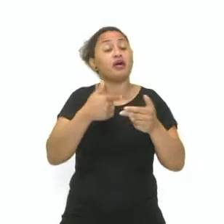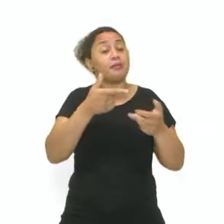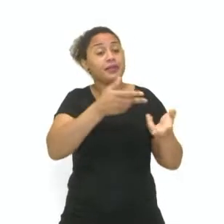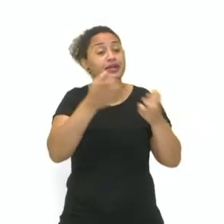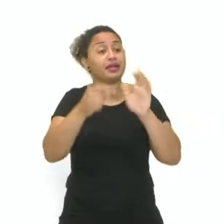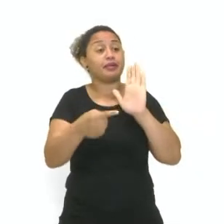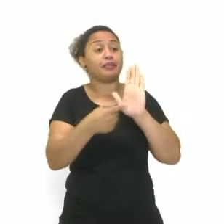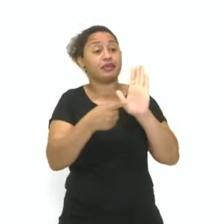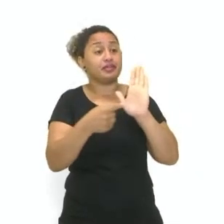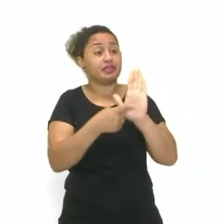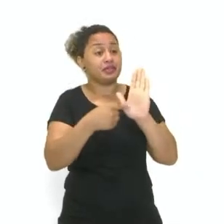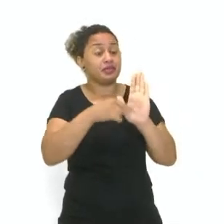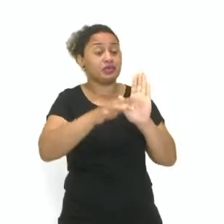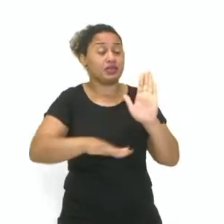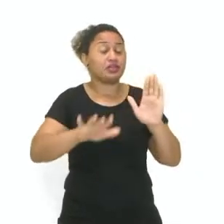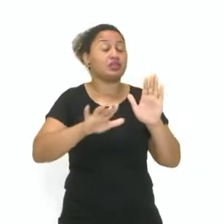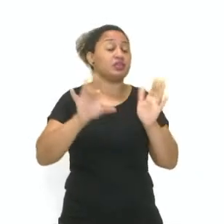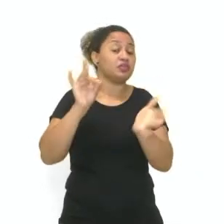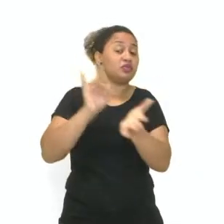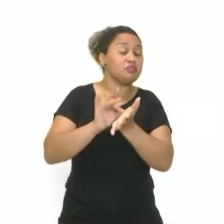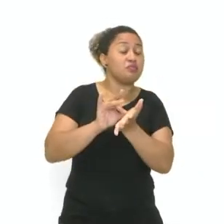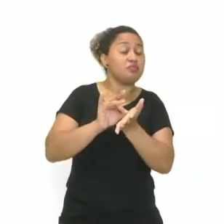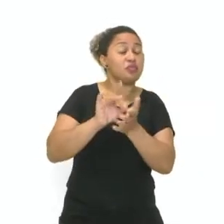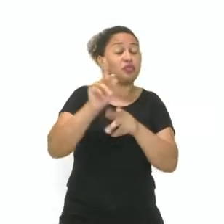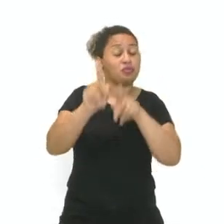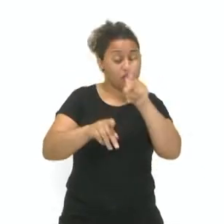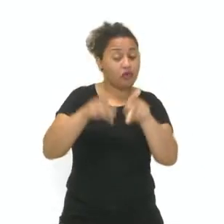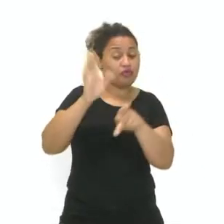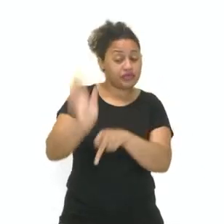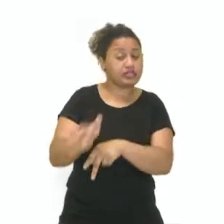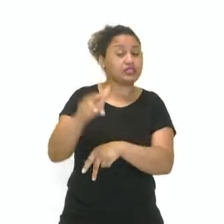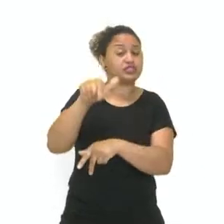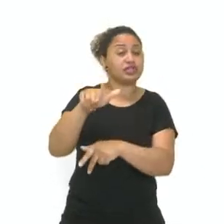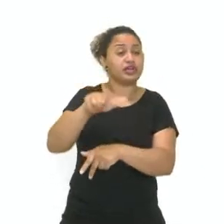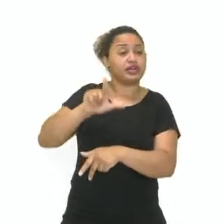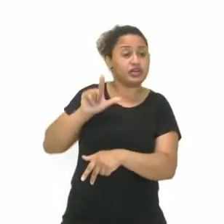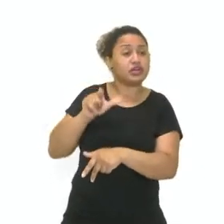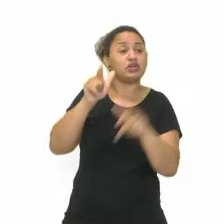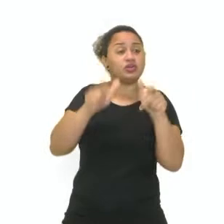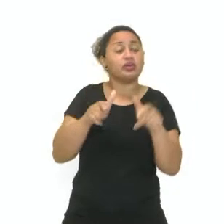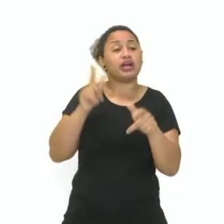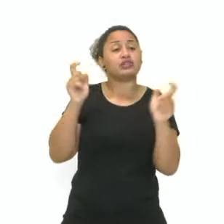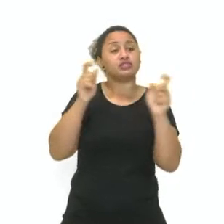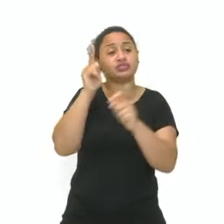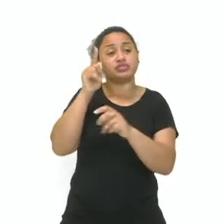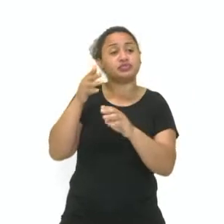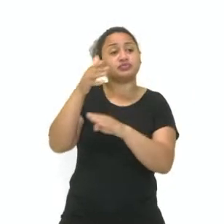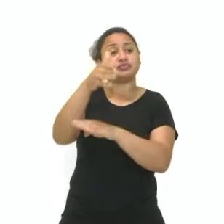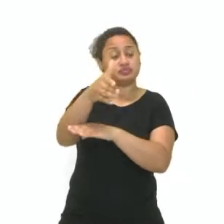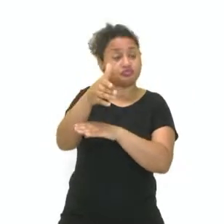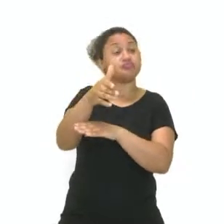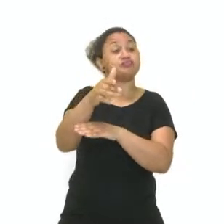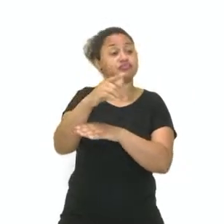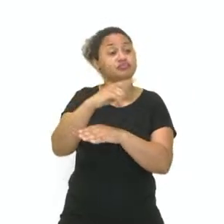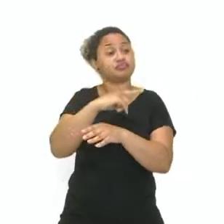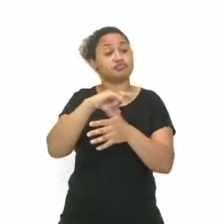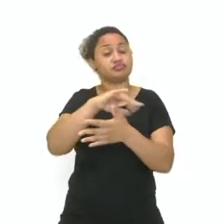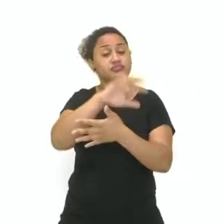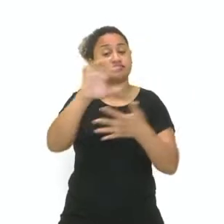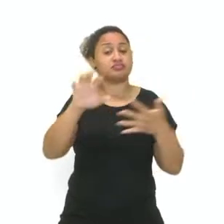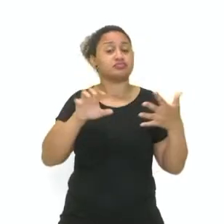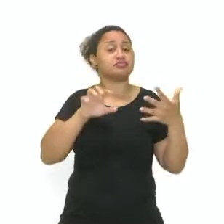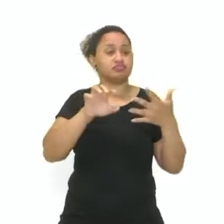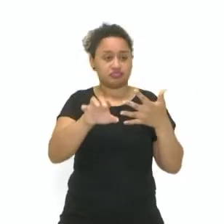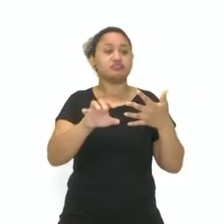da situação sofrida pelo povo originário, em região de difícil acesso. Cita a floresta